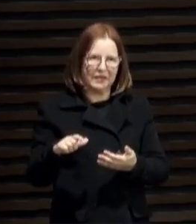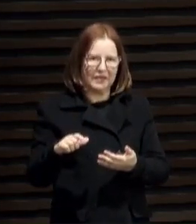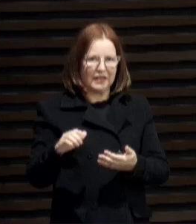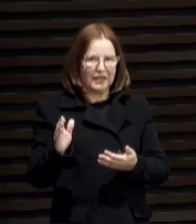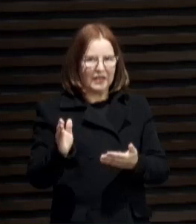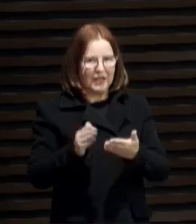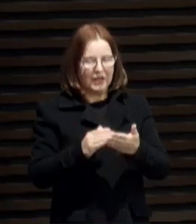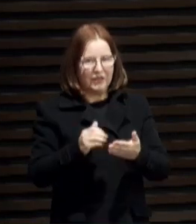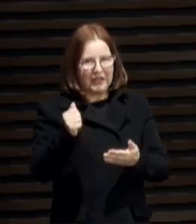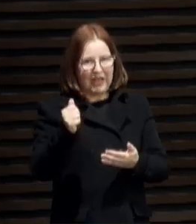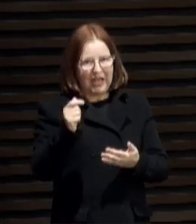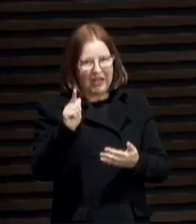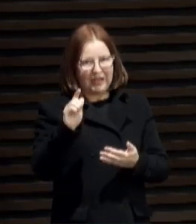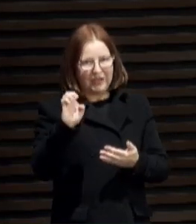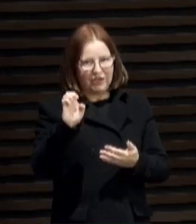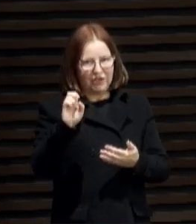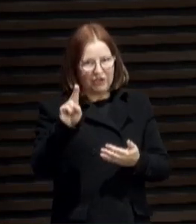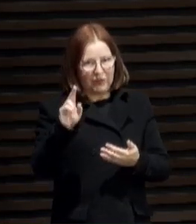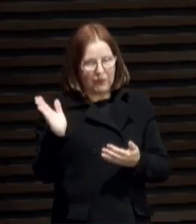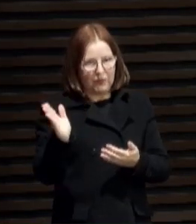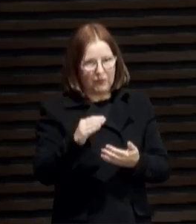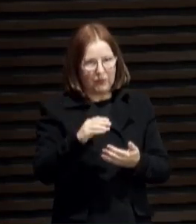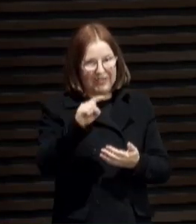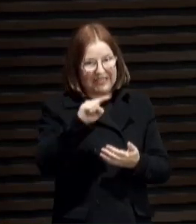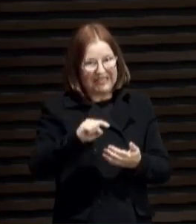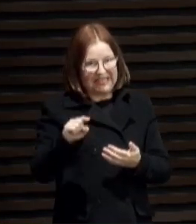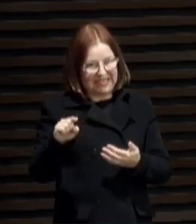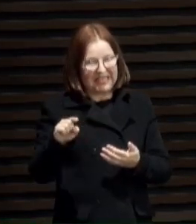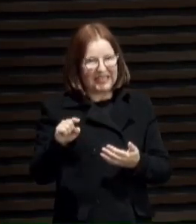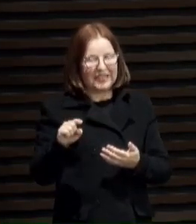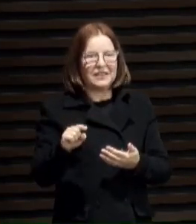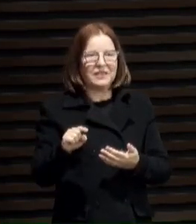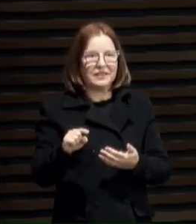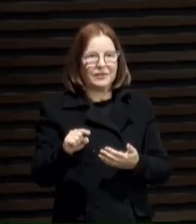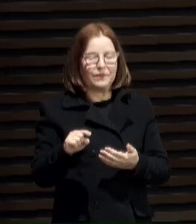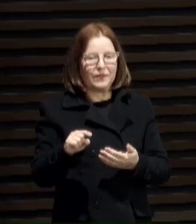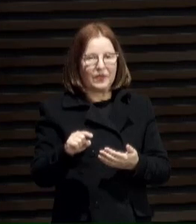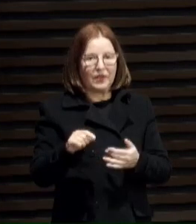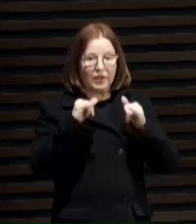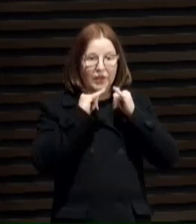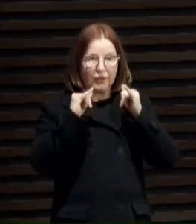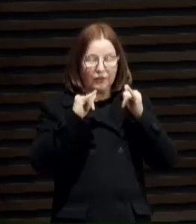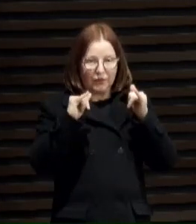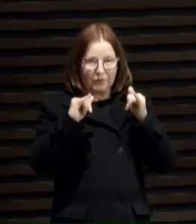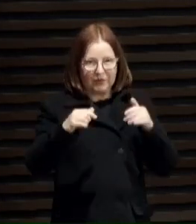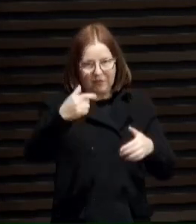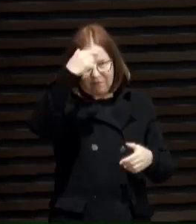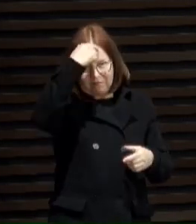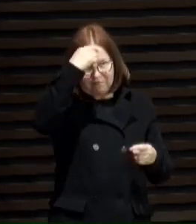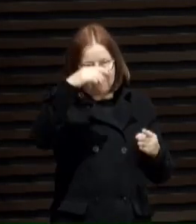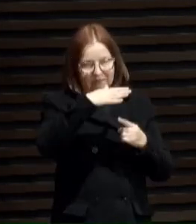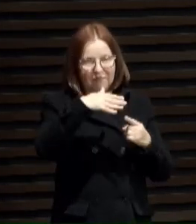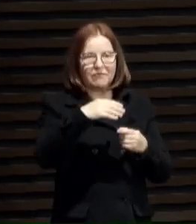muitas informações de ordem moral. Eu acho que depois dessa pregação vocês vão querer